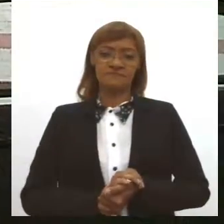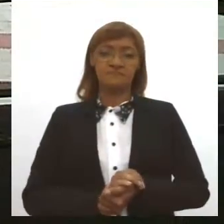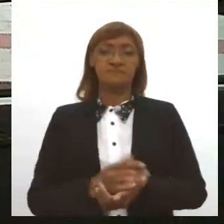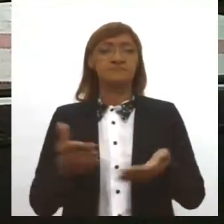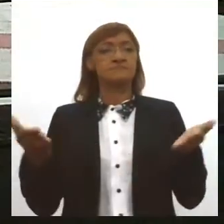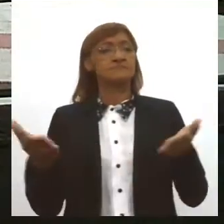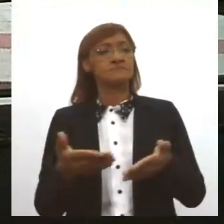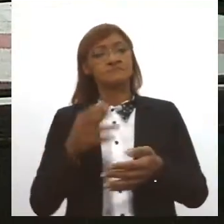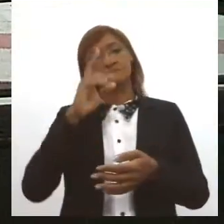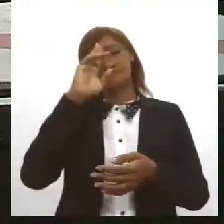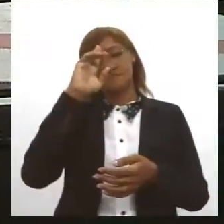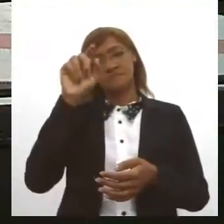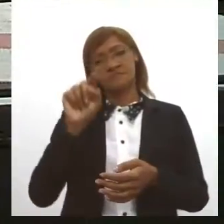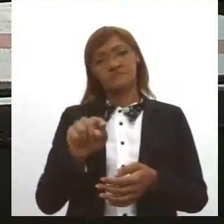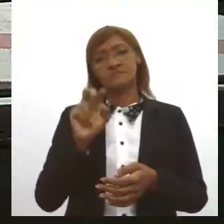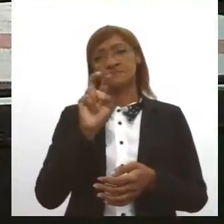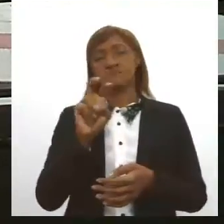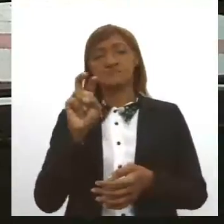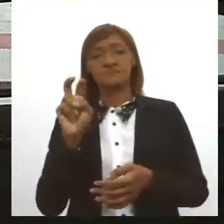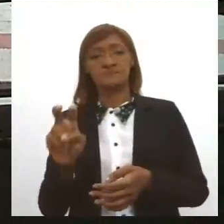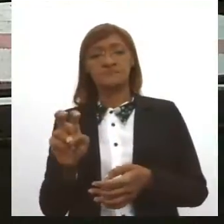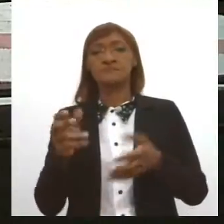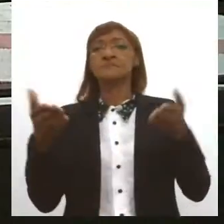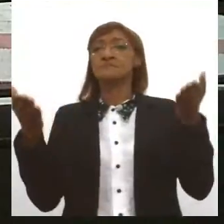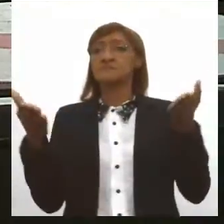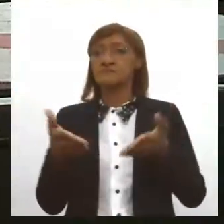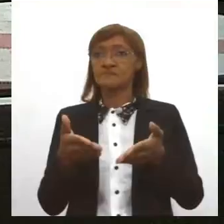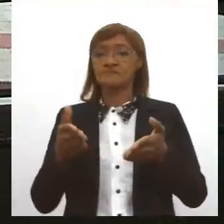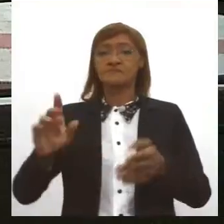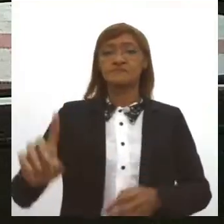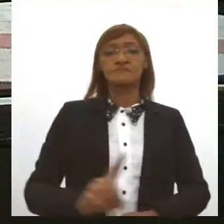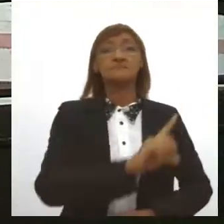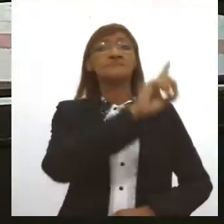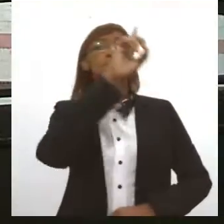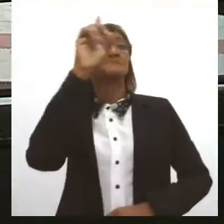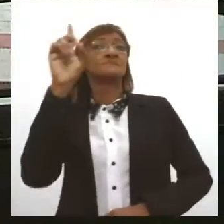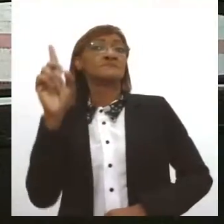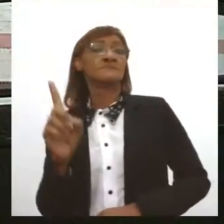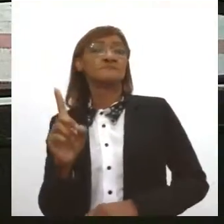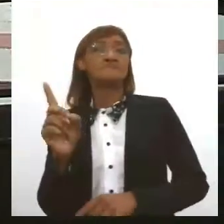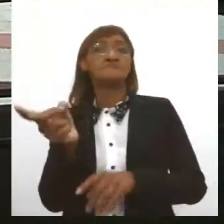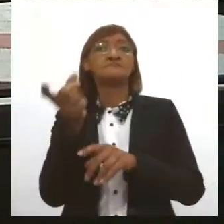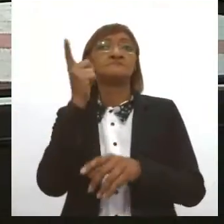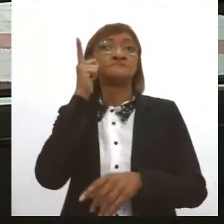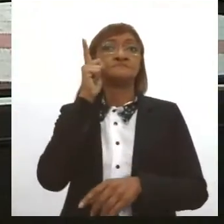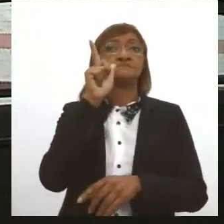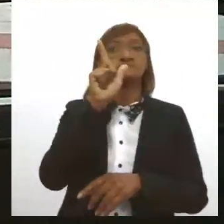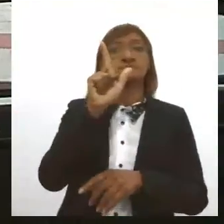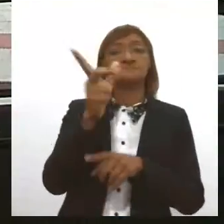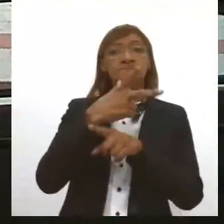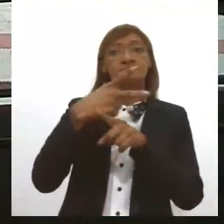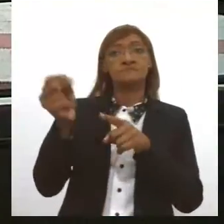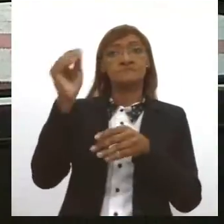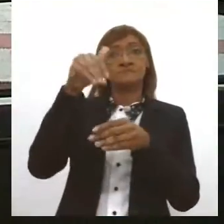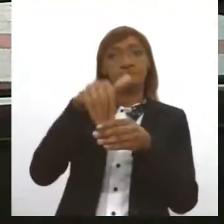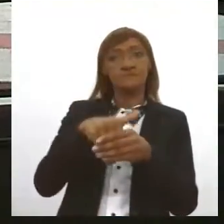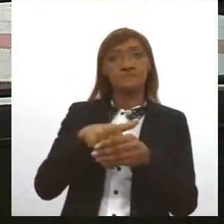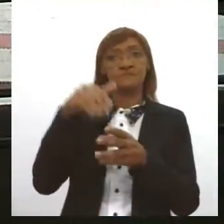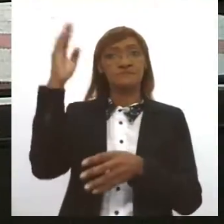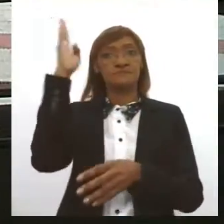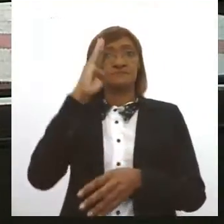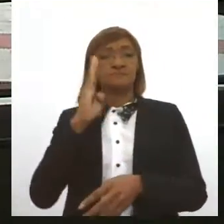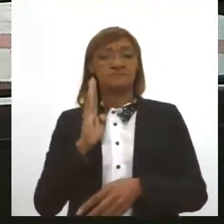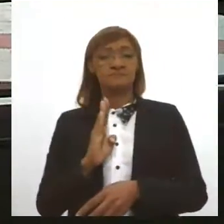Agora, 12:55, e olha, hoje comemora-se o dia da conquista do voto feminino no Brasil. Apesar das conquistas,